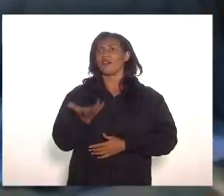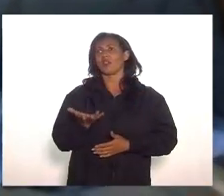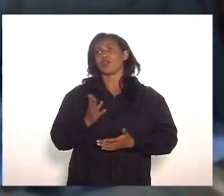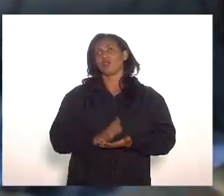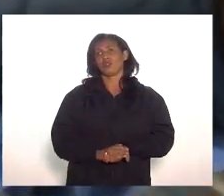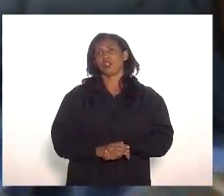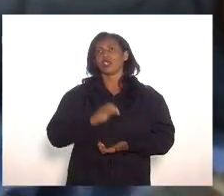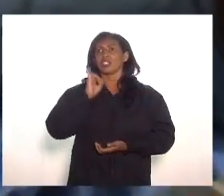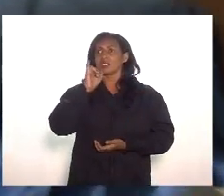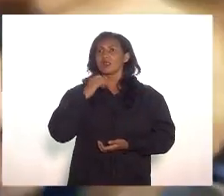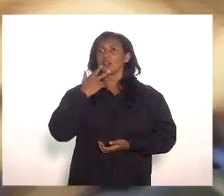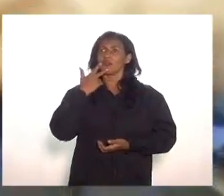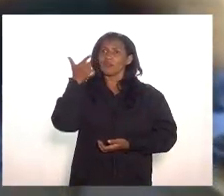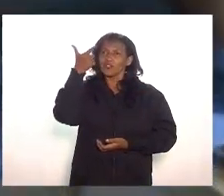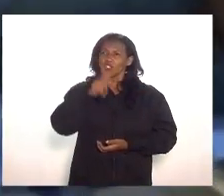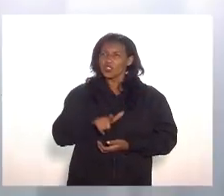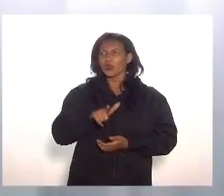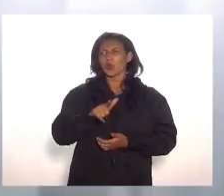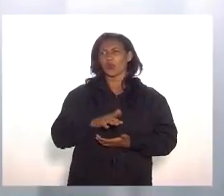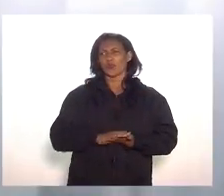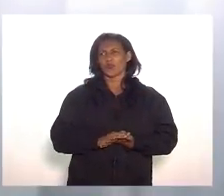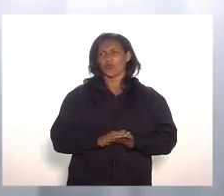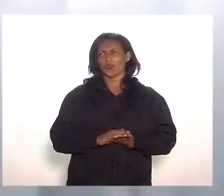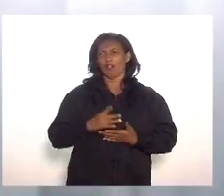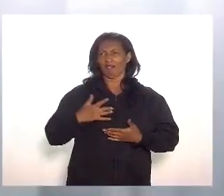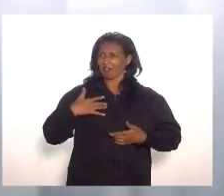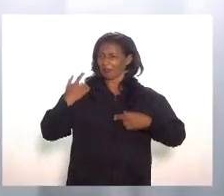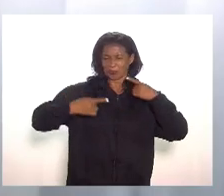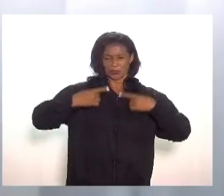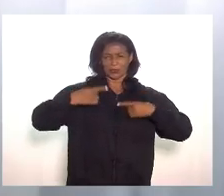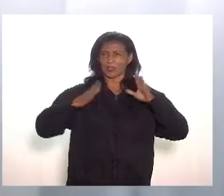para discutir. Está todo Verdade. Mundo se inscrevendo para discutir.